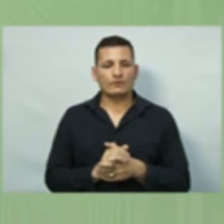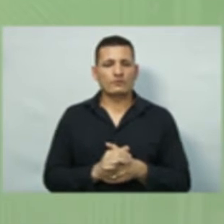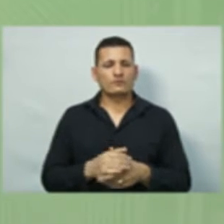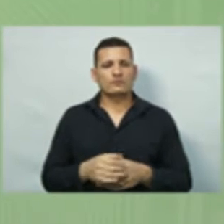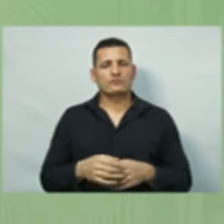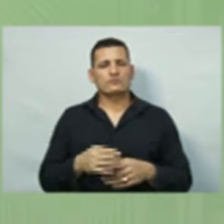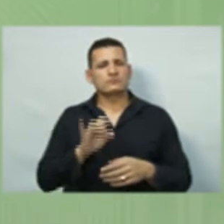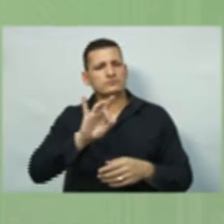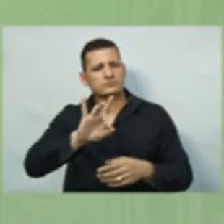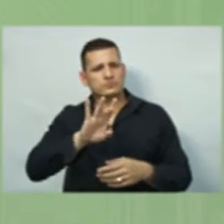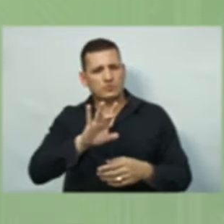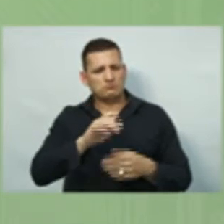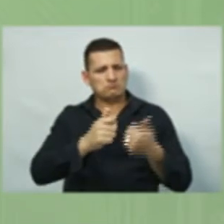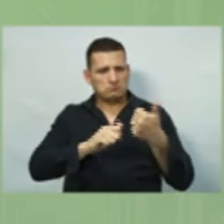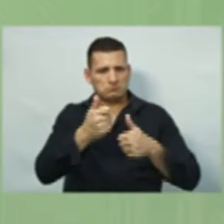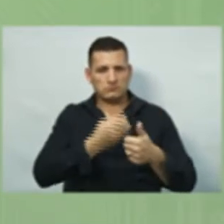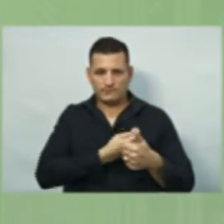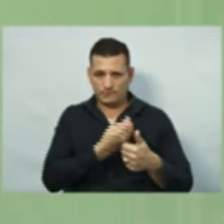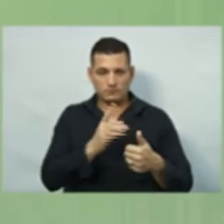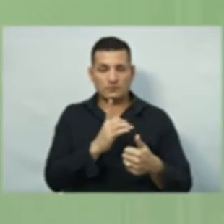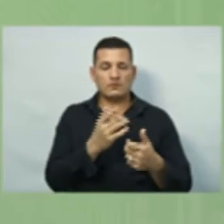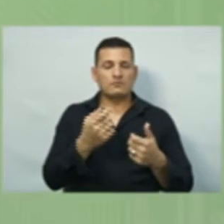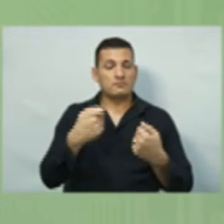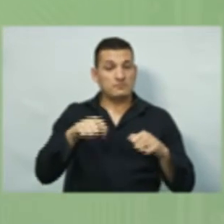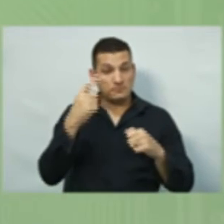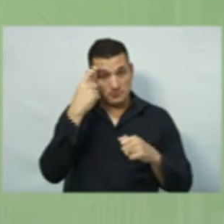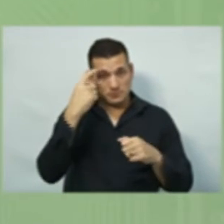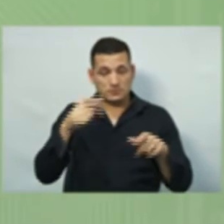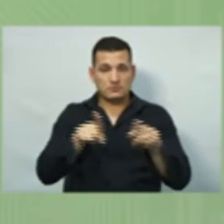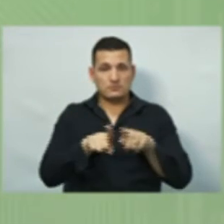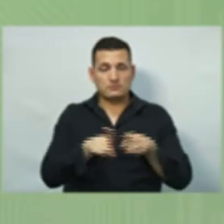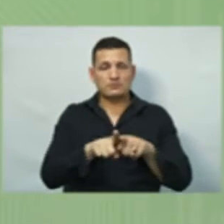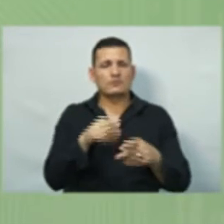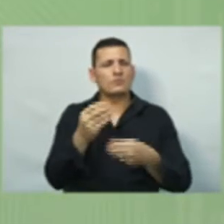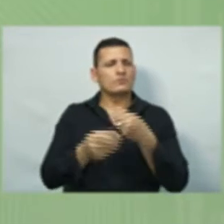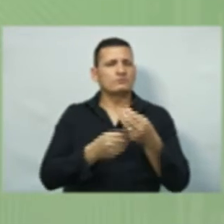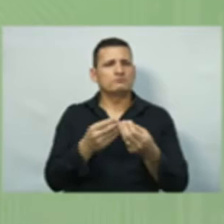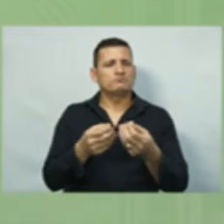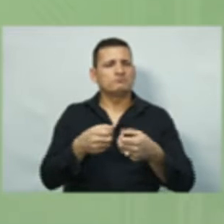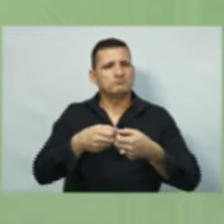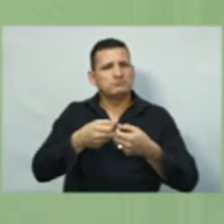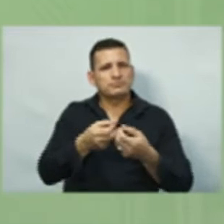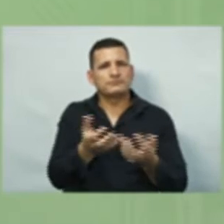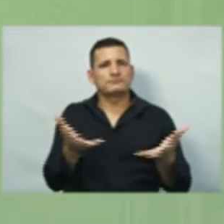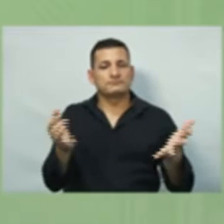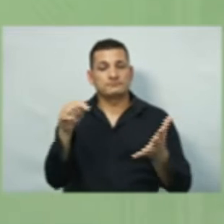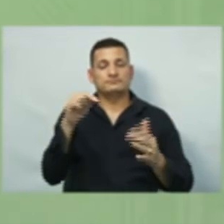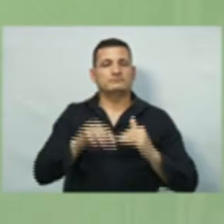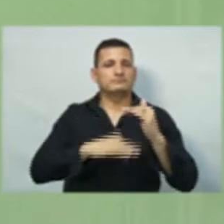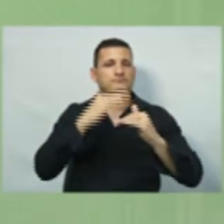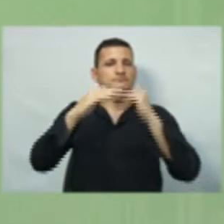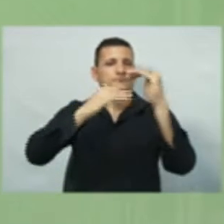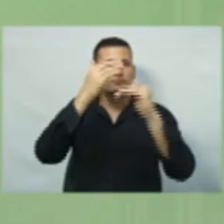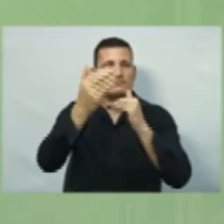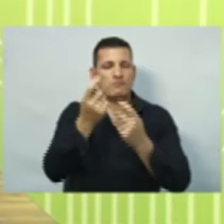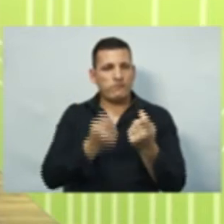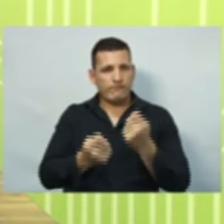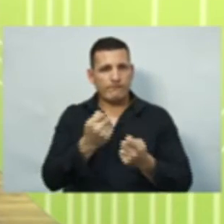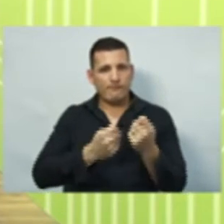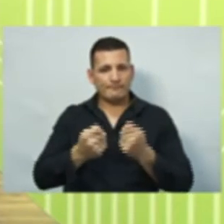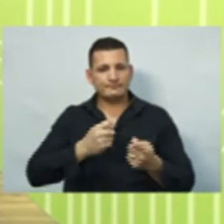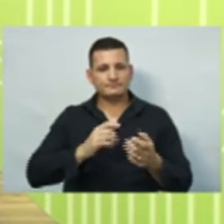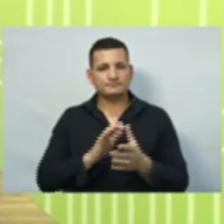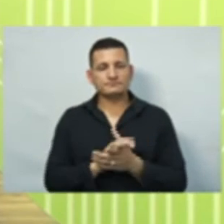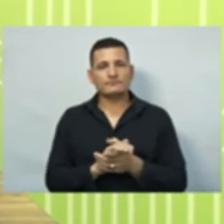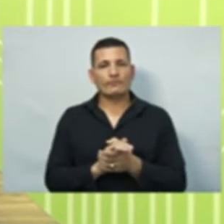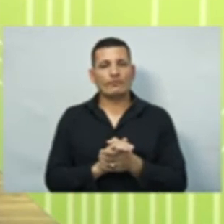de vida, é preciso pensar também na questão da distribuição desse crescimento econômico. A gente